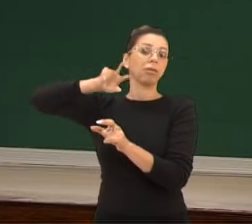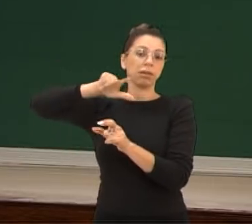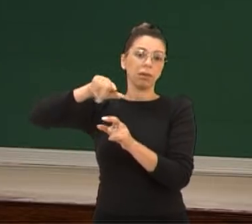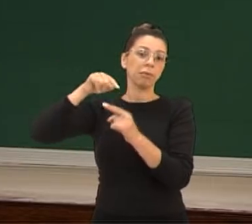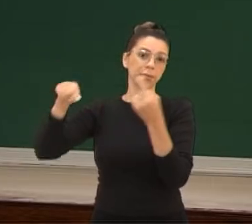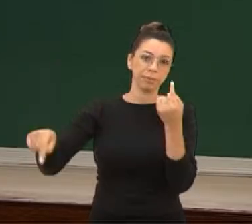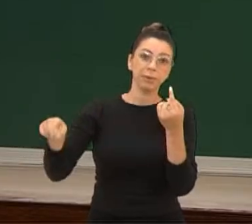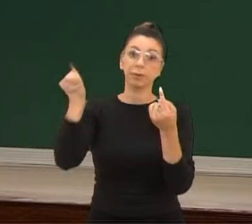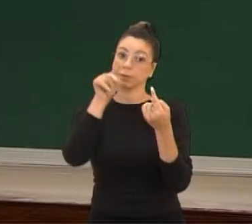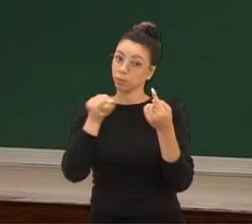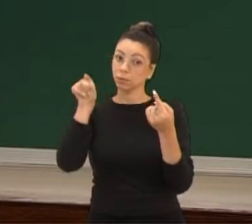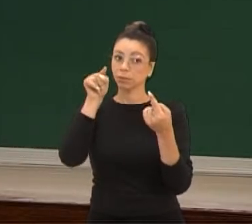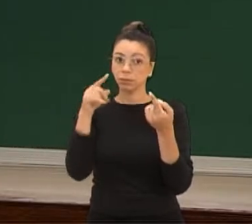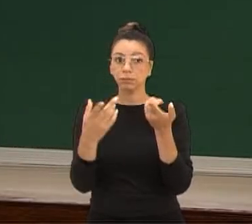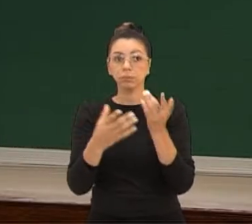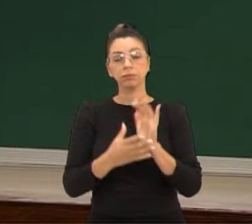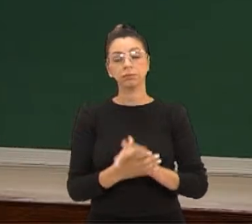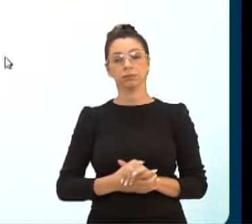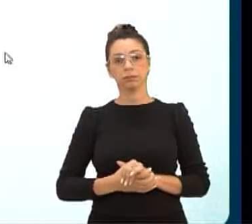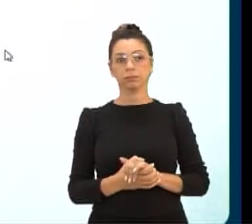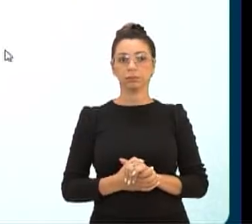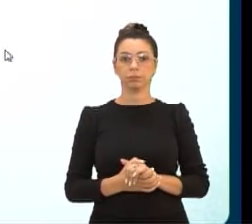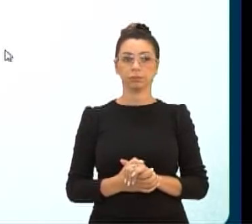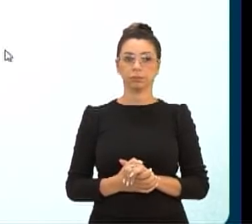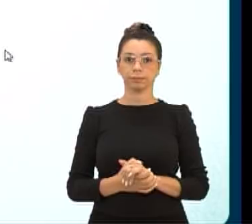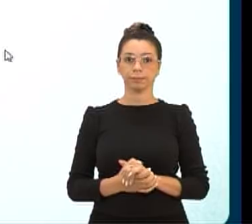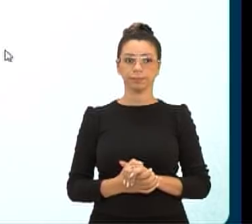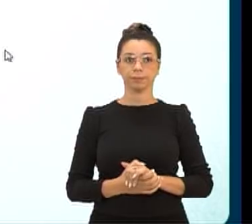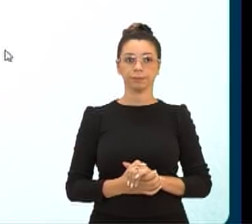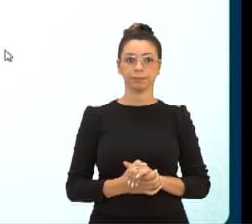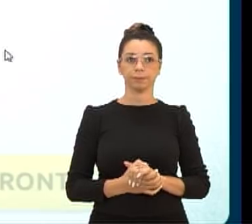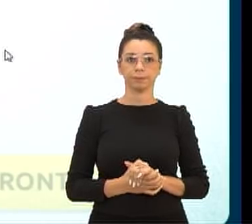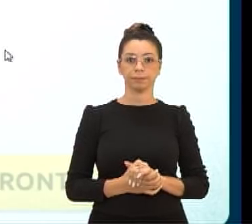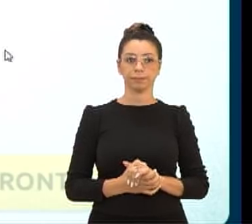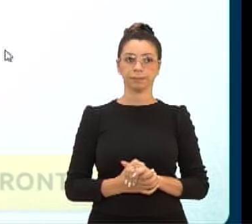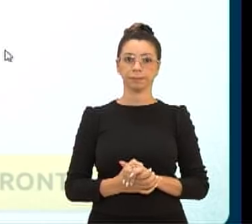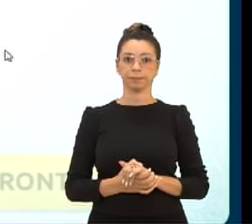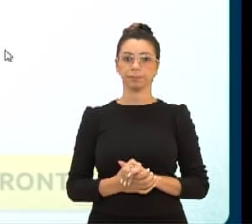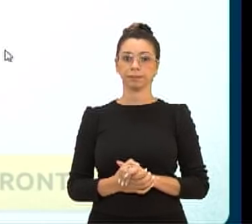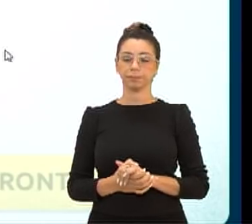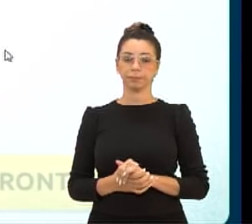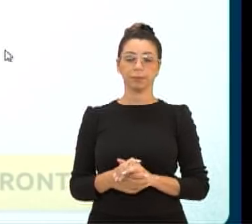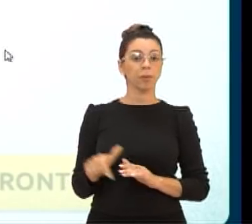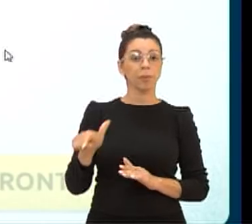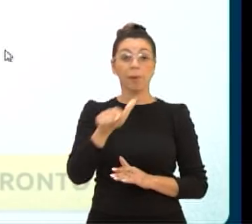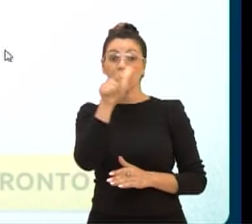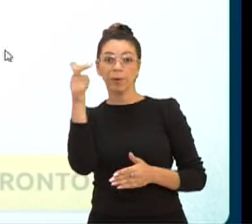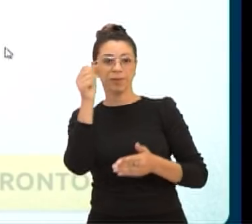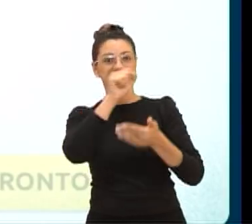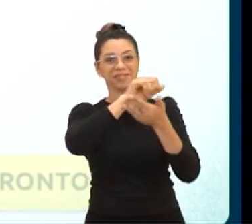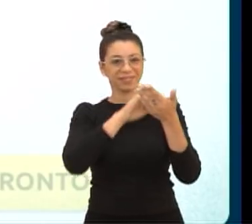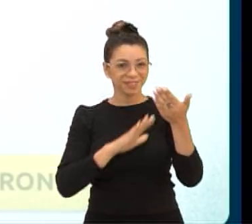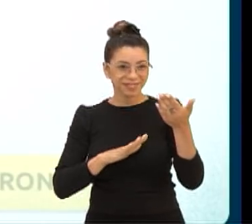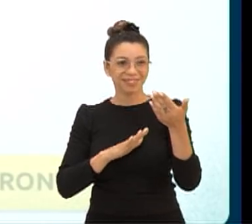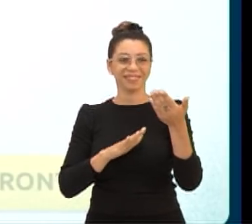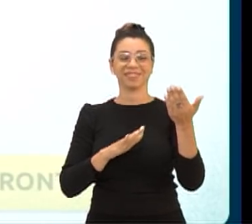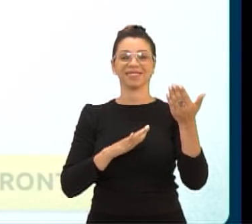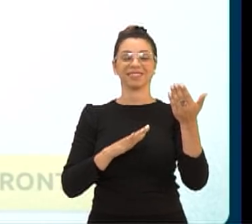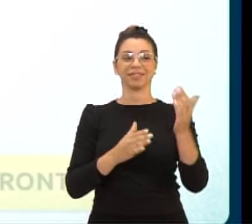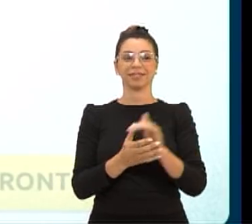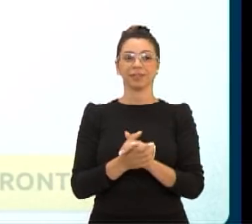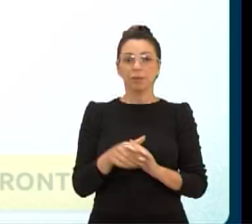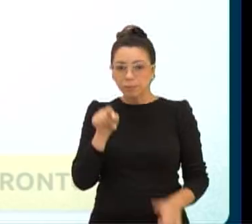E por fim, mais uma rodada do nosso jogo.